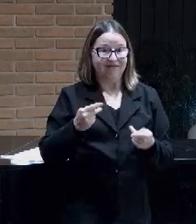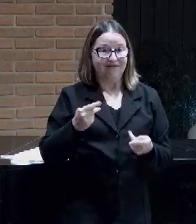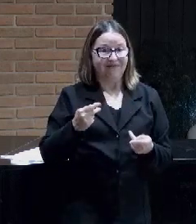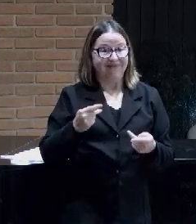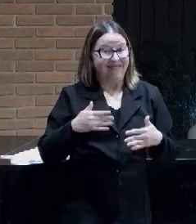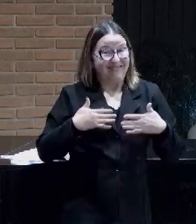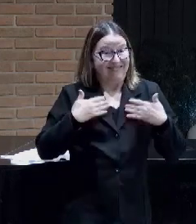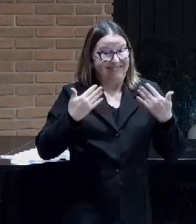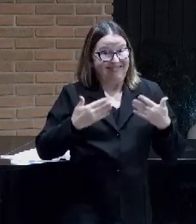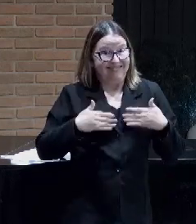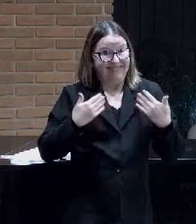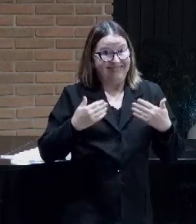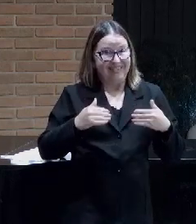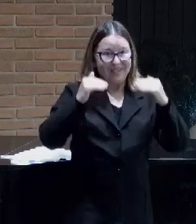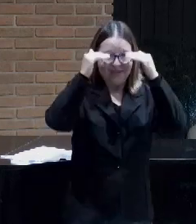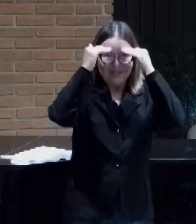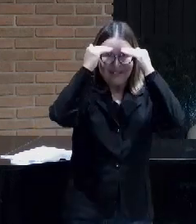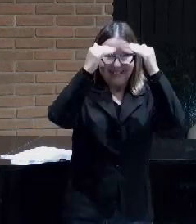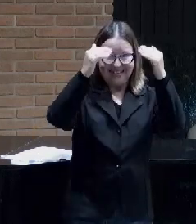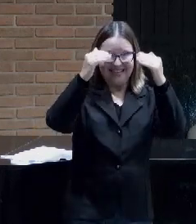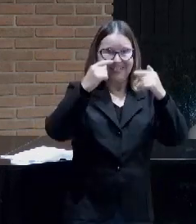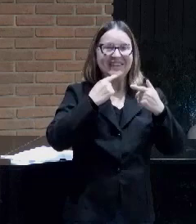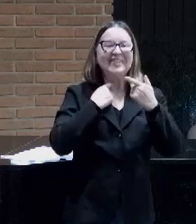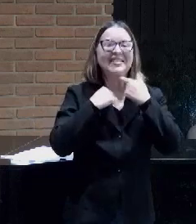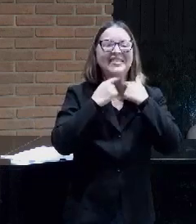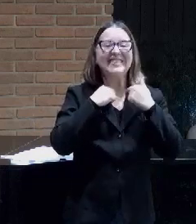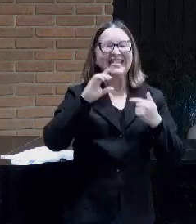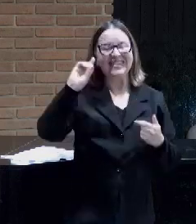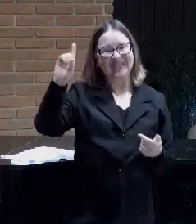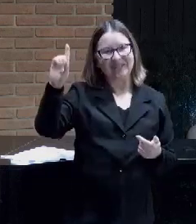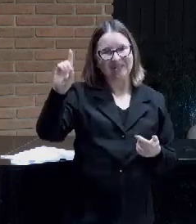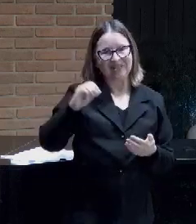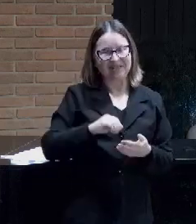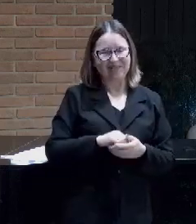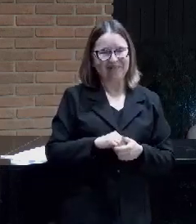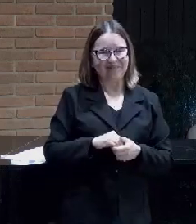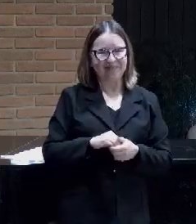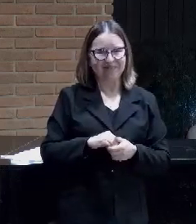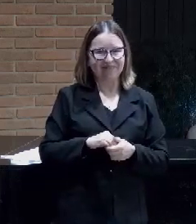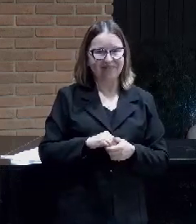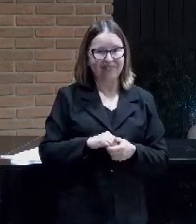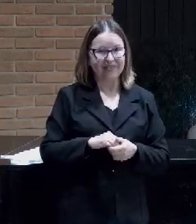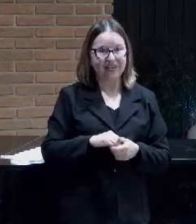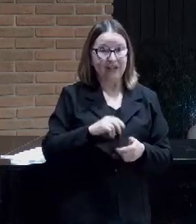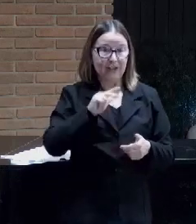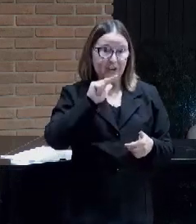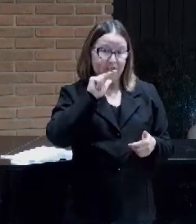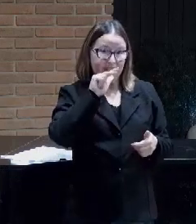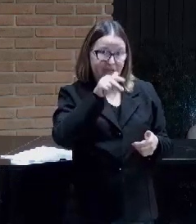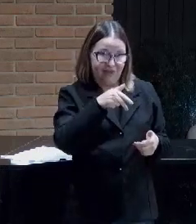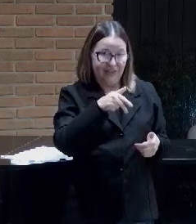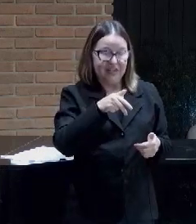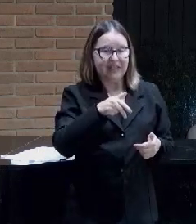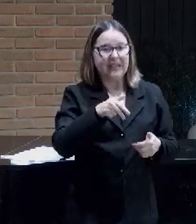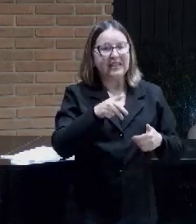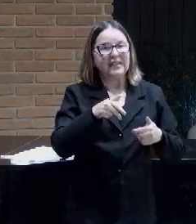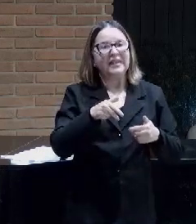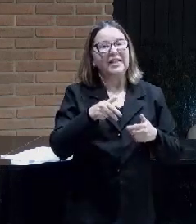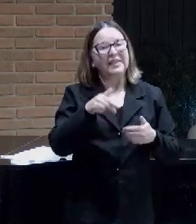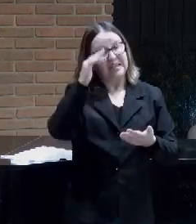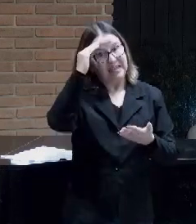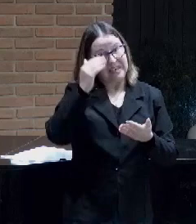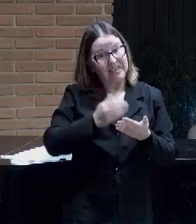contente, obedecendo à vontade de Deus. Jonas, ele era um crente no Senhor, que no caso ele recebeu uma ordem de Deus, ele